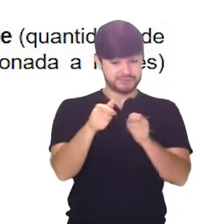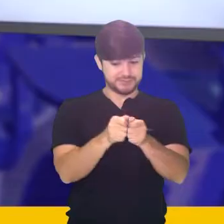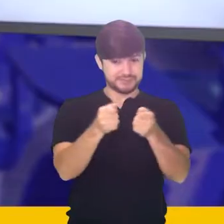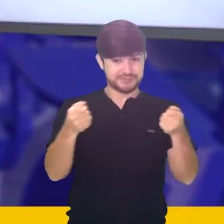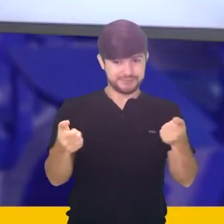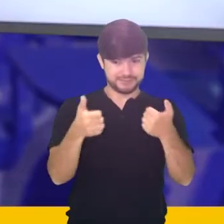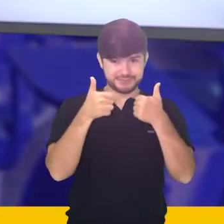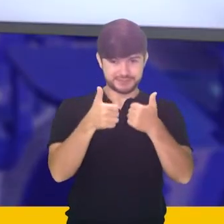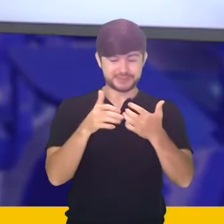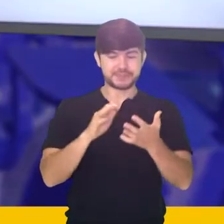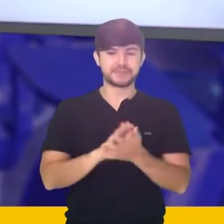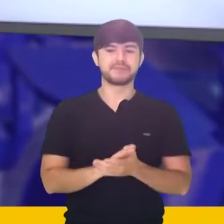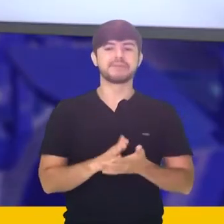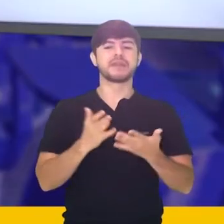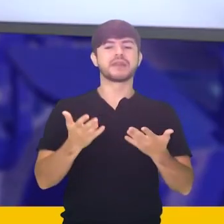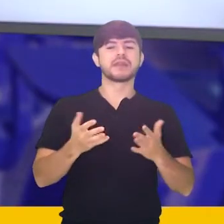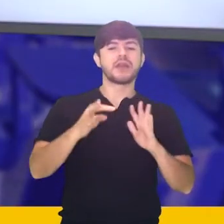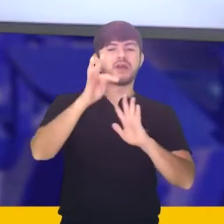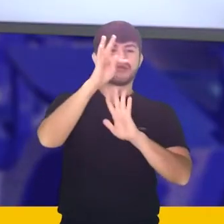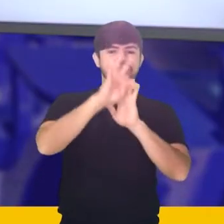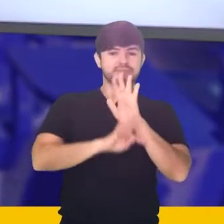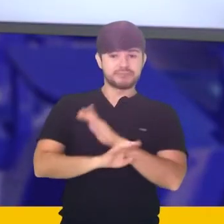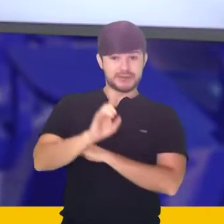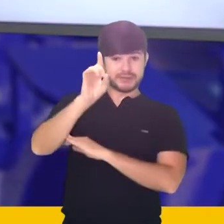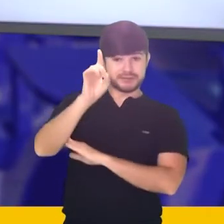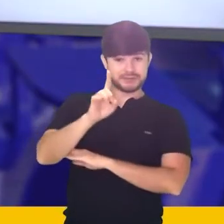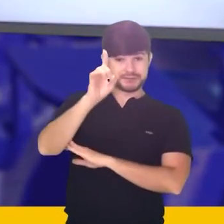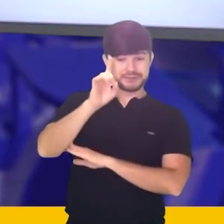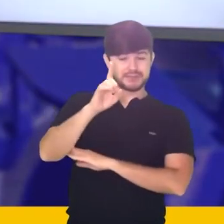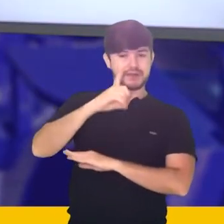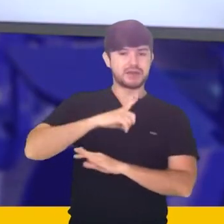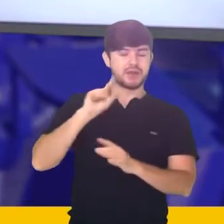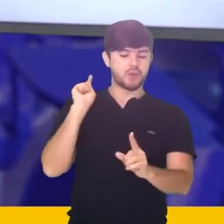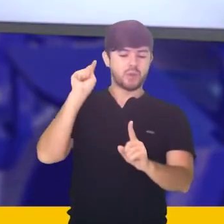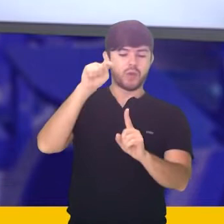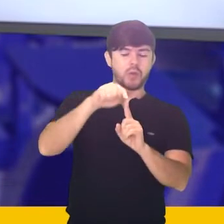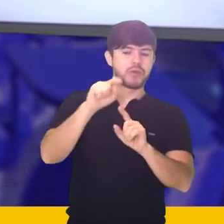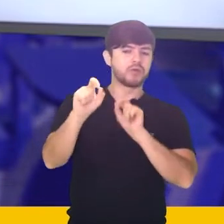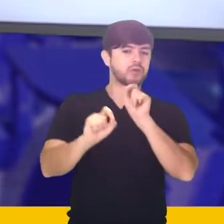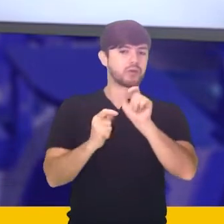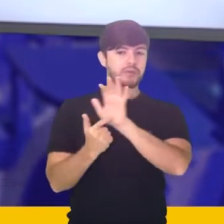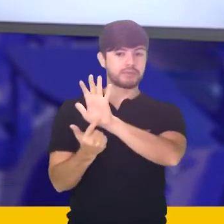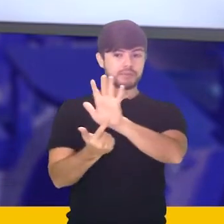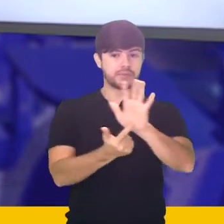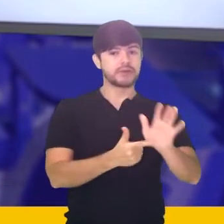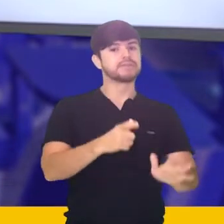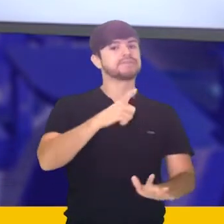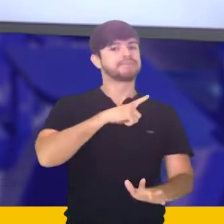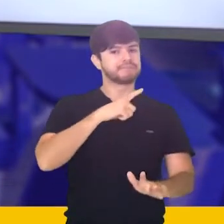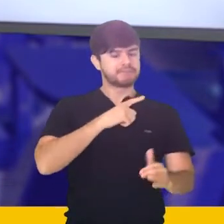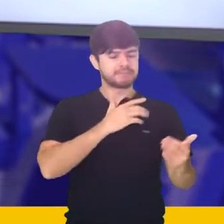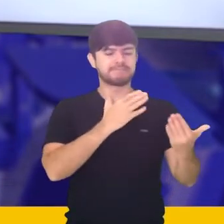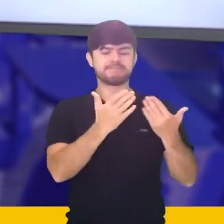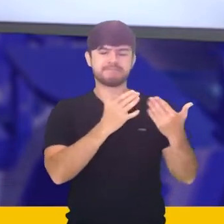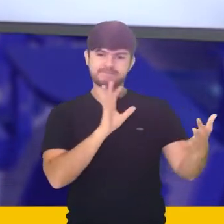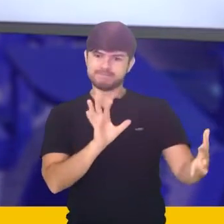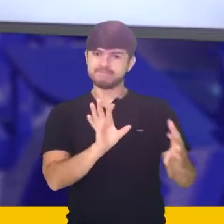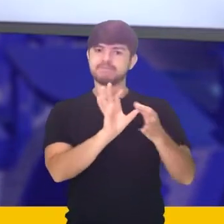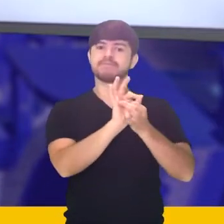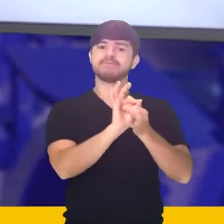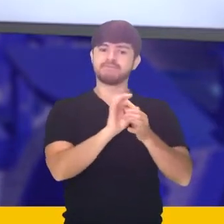vamos lá. Esse texto ele tem como objetivo mostrar que existe sim uma correlação